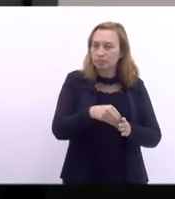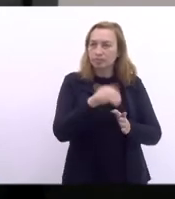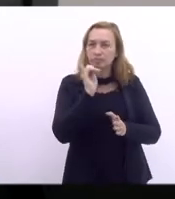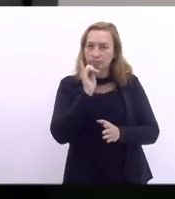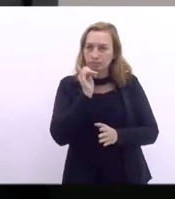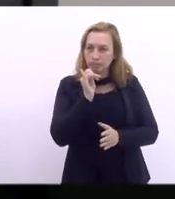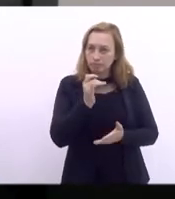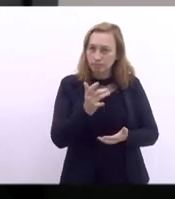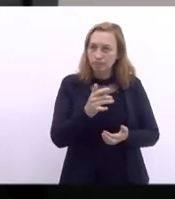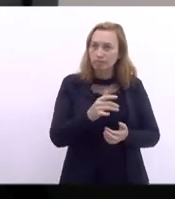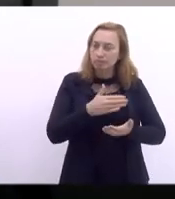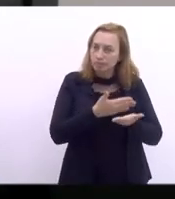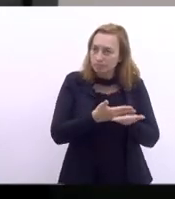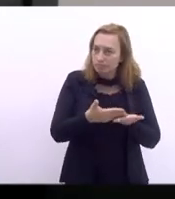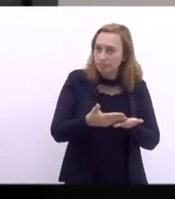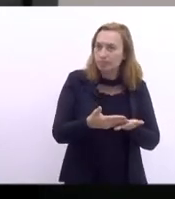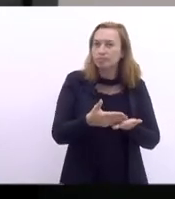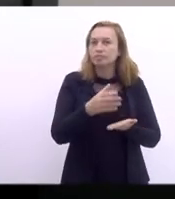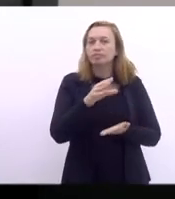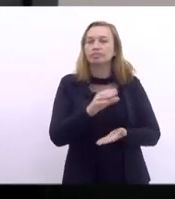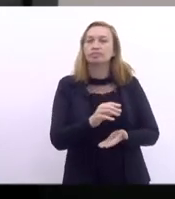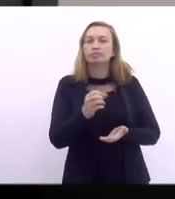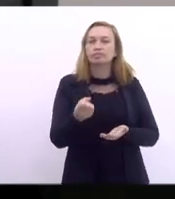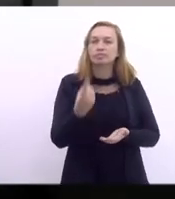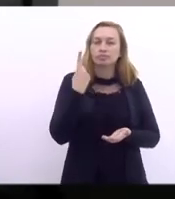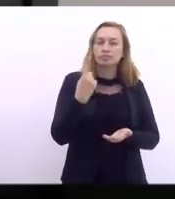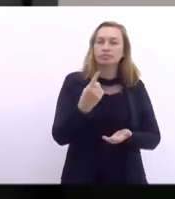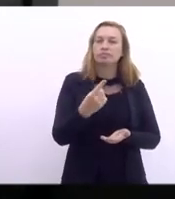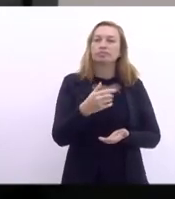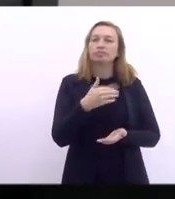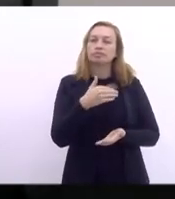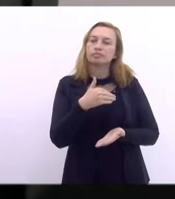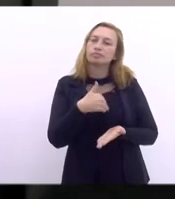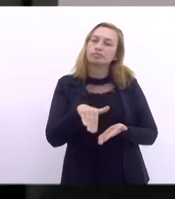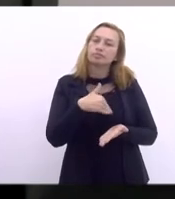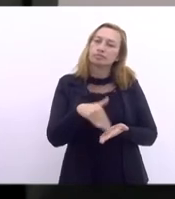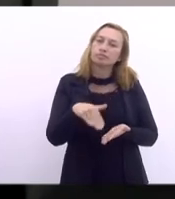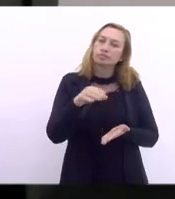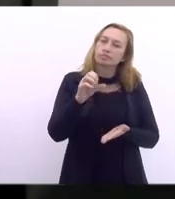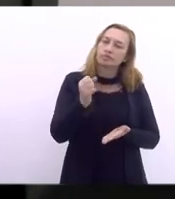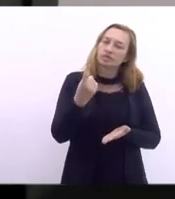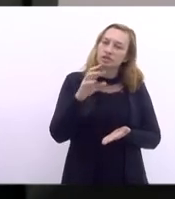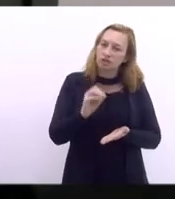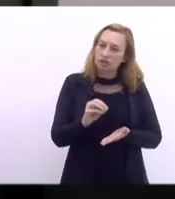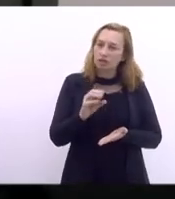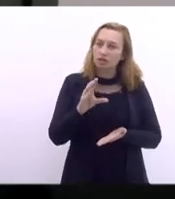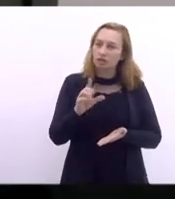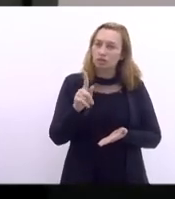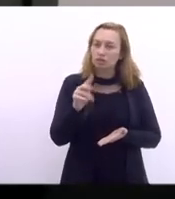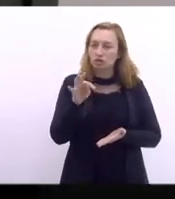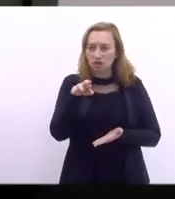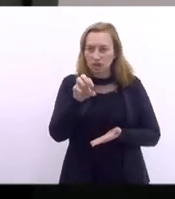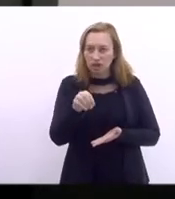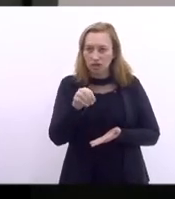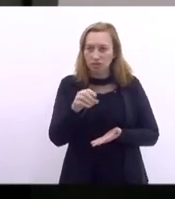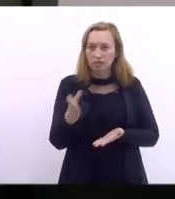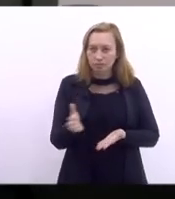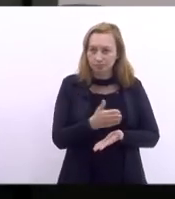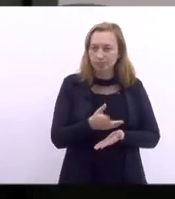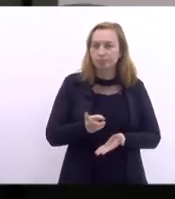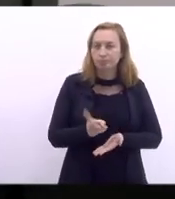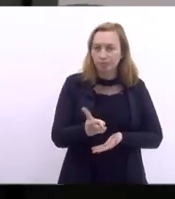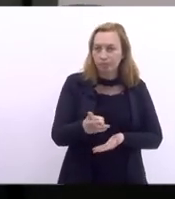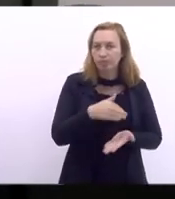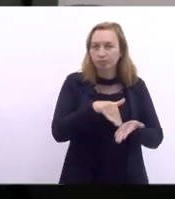recomendadas para encerramento com caso você e secretário Sérgio Ruy o ex-secretário Gustavo Barbosa que só me engano segue sendo o